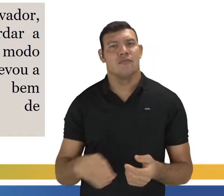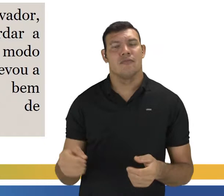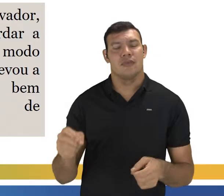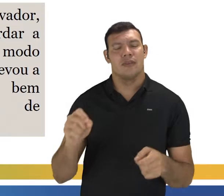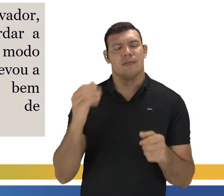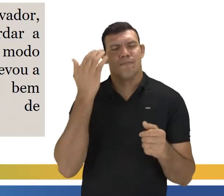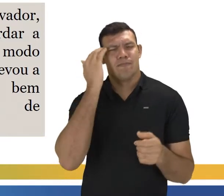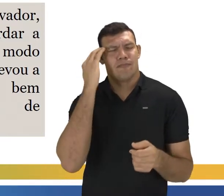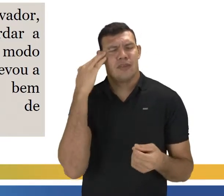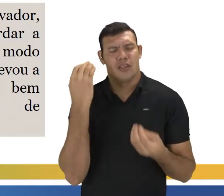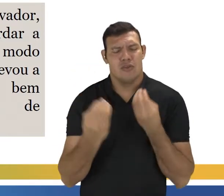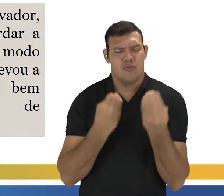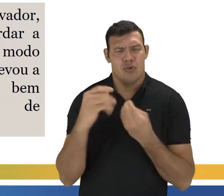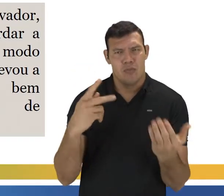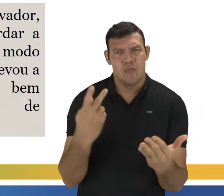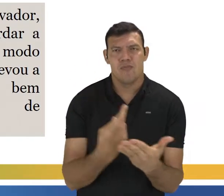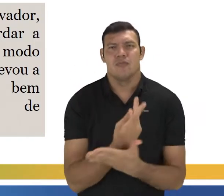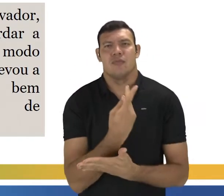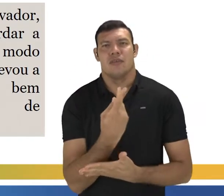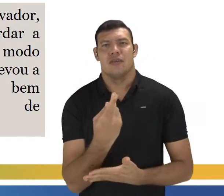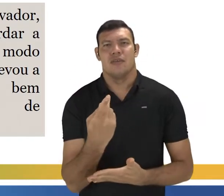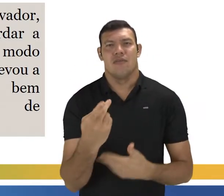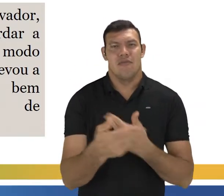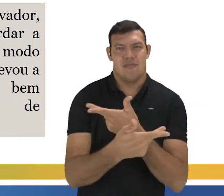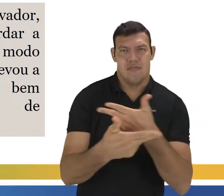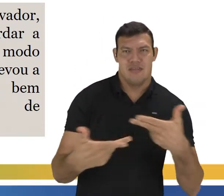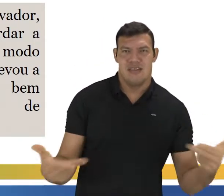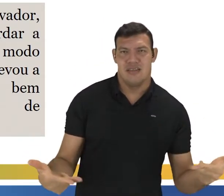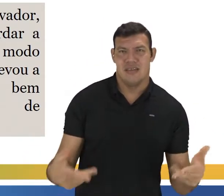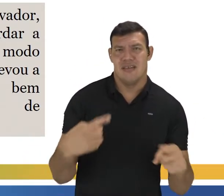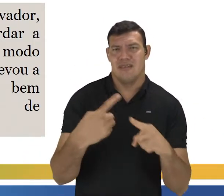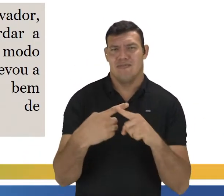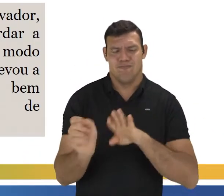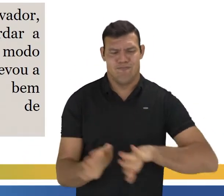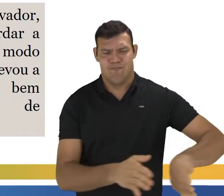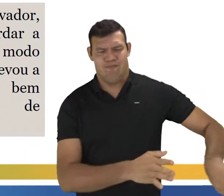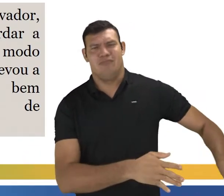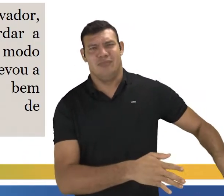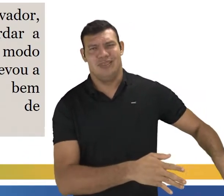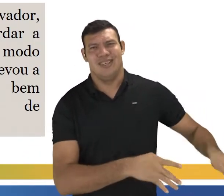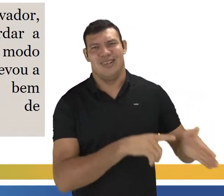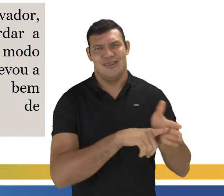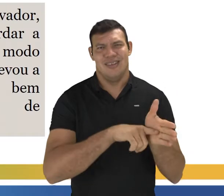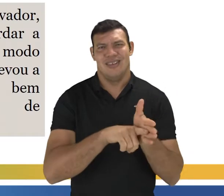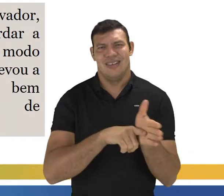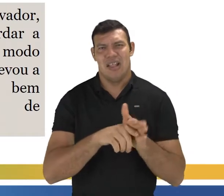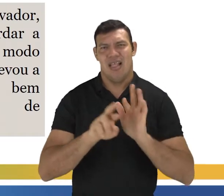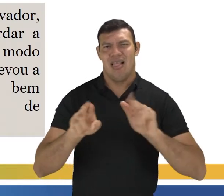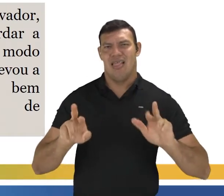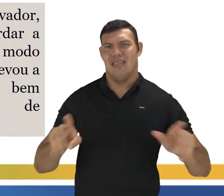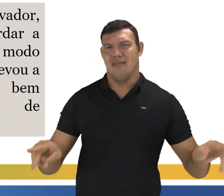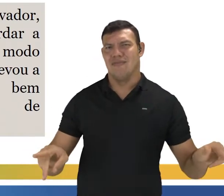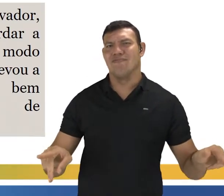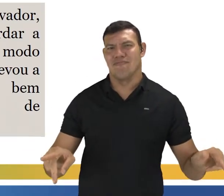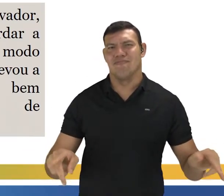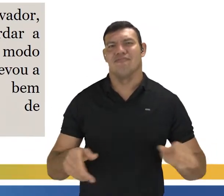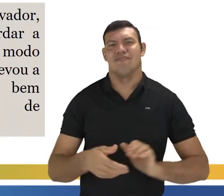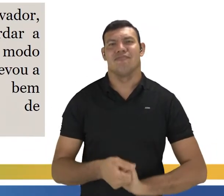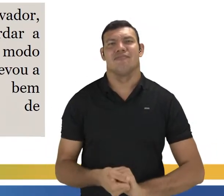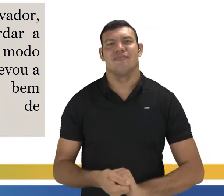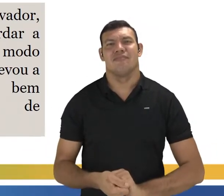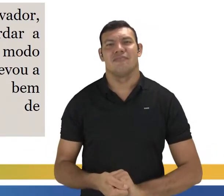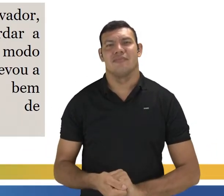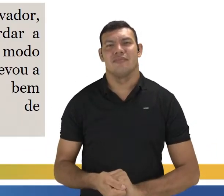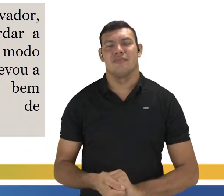experimental e inovador tá porque ele serviu para abandonar a pesquisa de um modo diferente né você observava a pesquisa de um modo